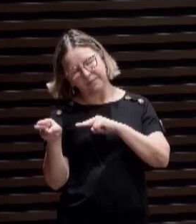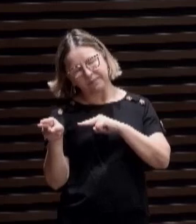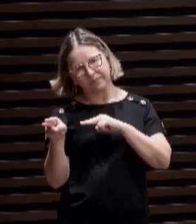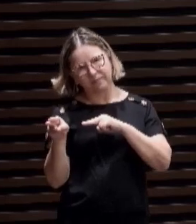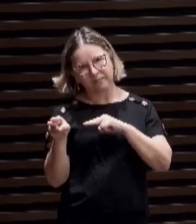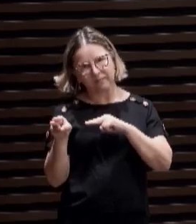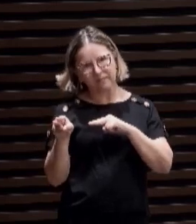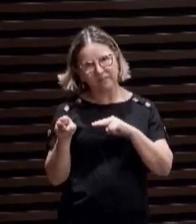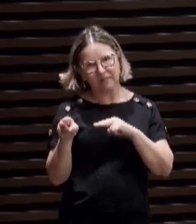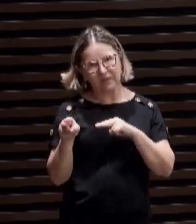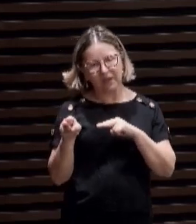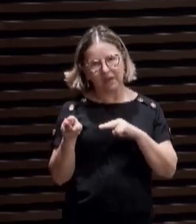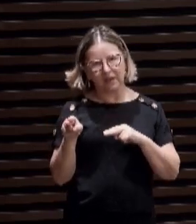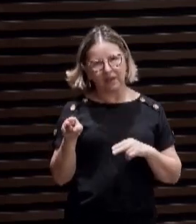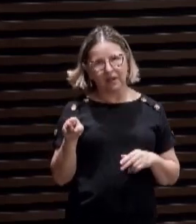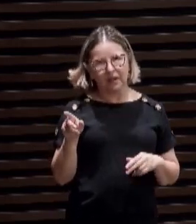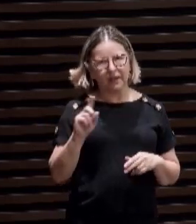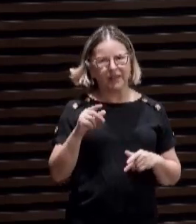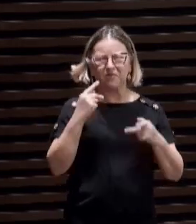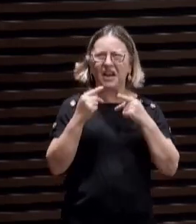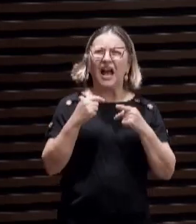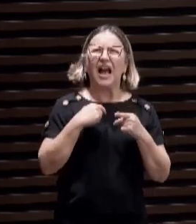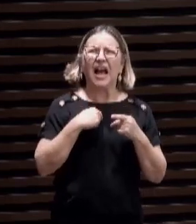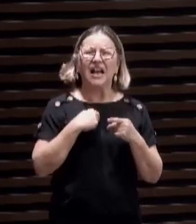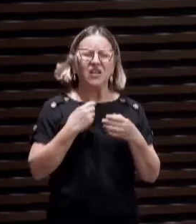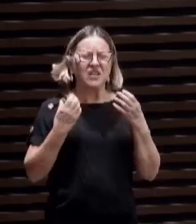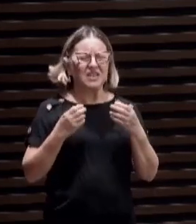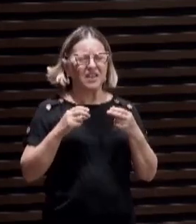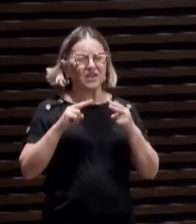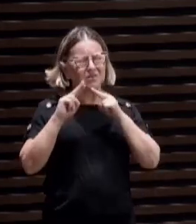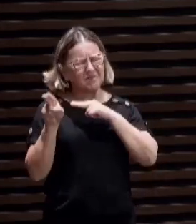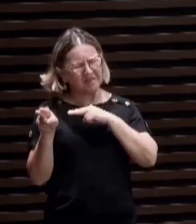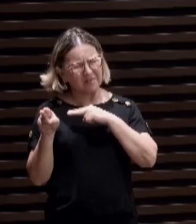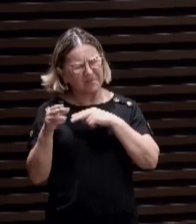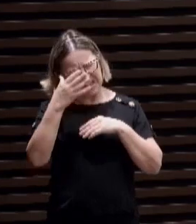dormir e esquecer esse dia. Não, mas parar